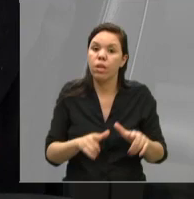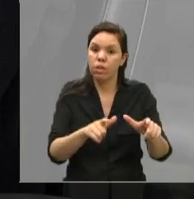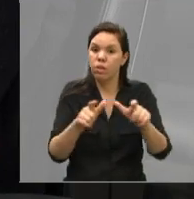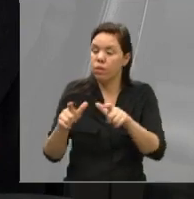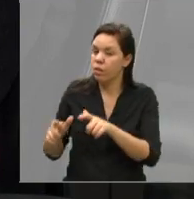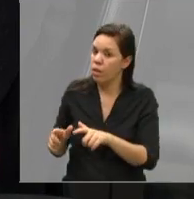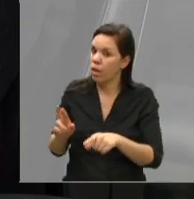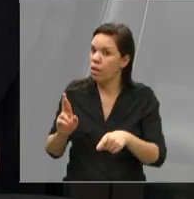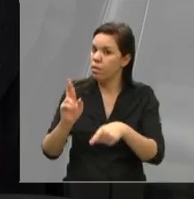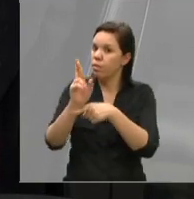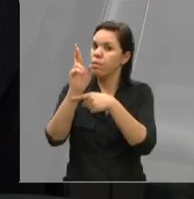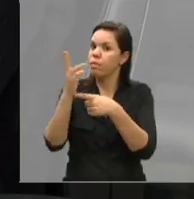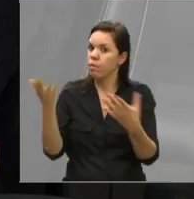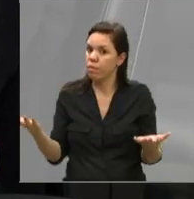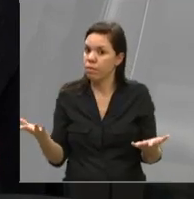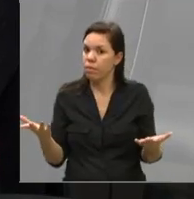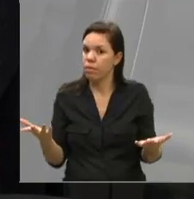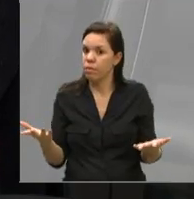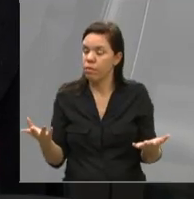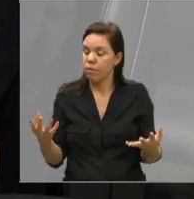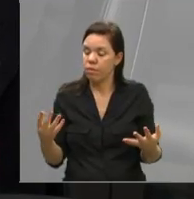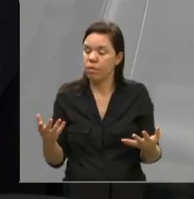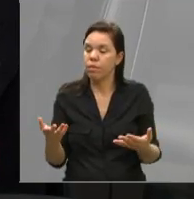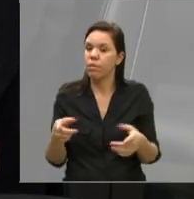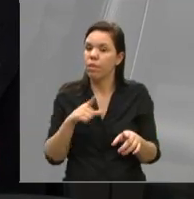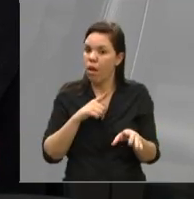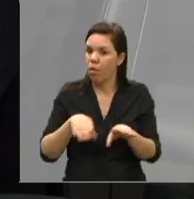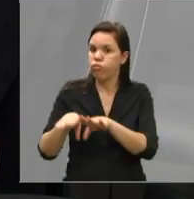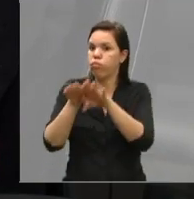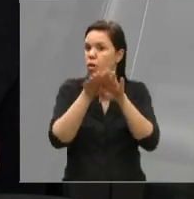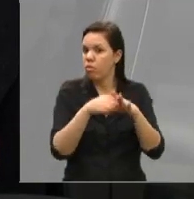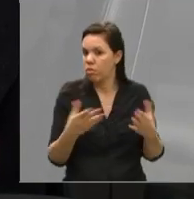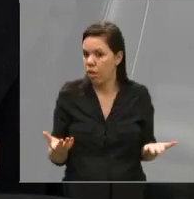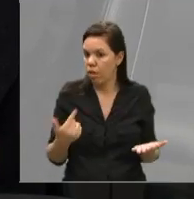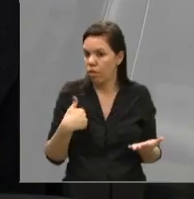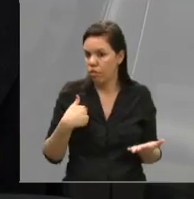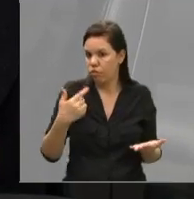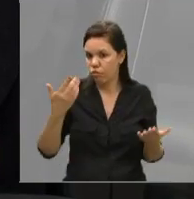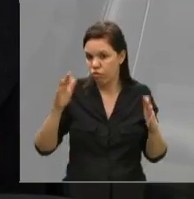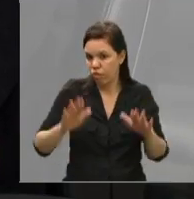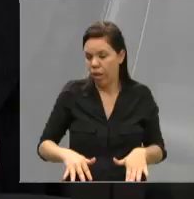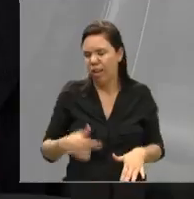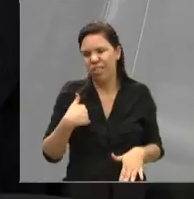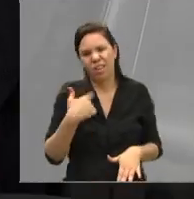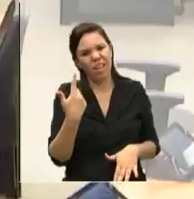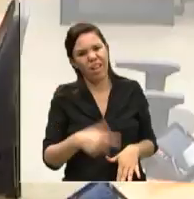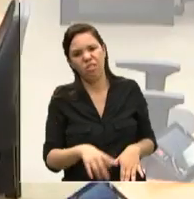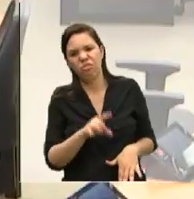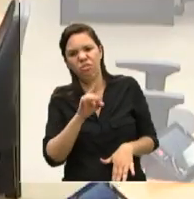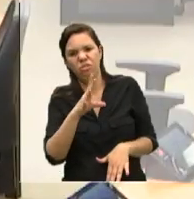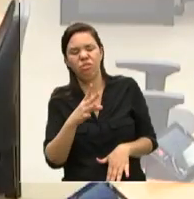espaços de representação e ser vista de igual para igual, porque a gente está aqui, mas a gente não quer ser um chaveirinho, um